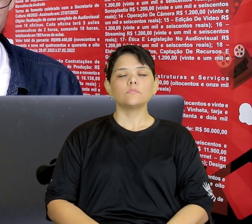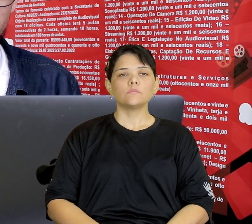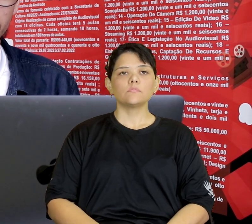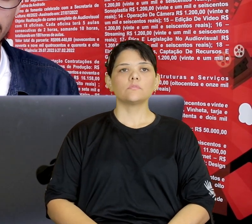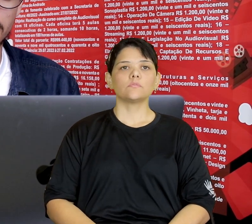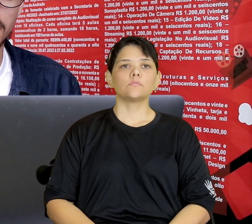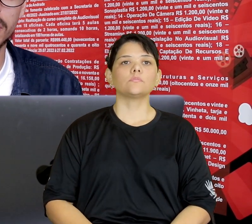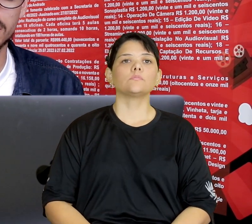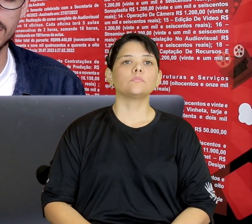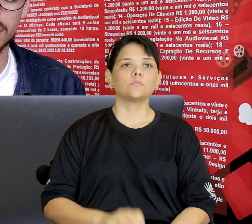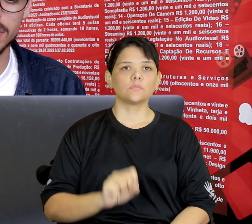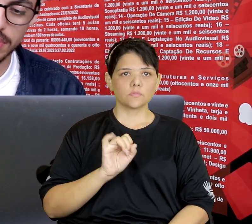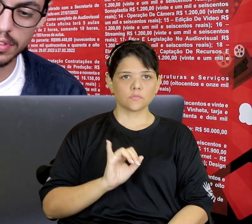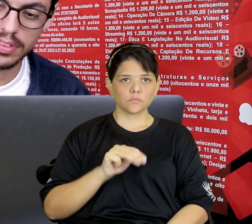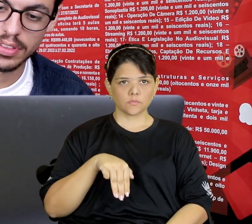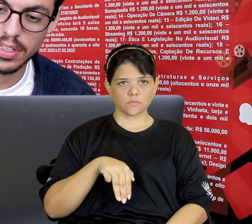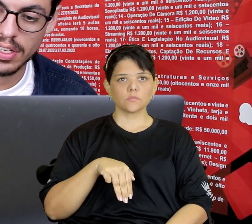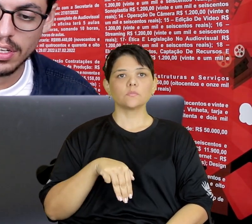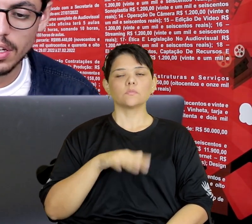Então, sim, demora muito.